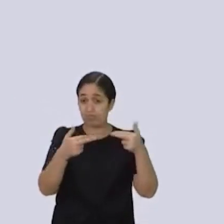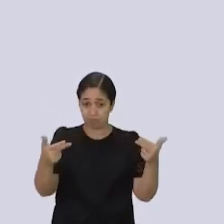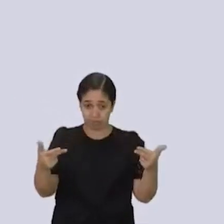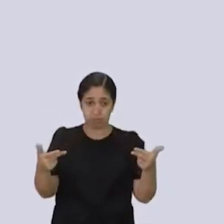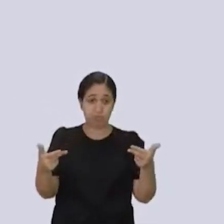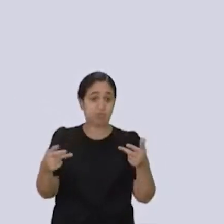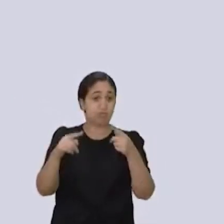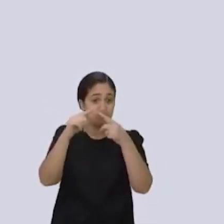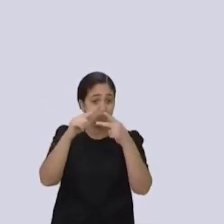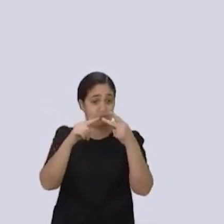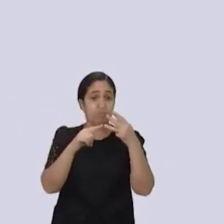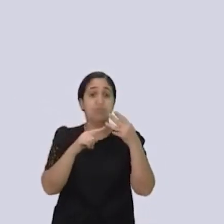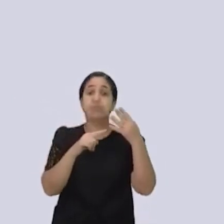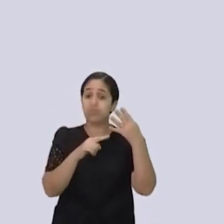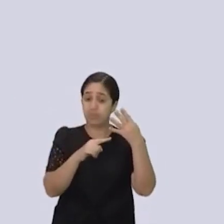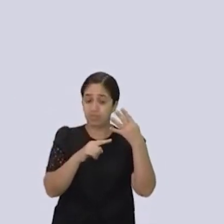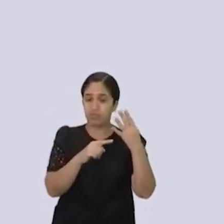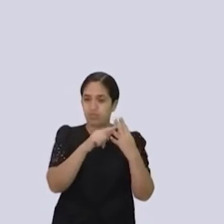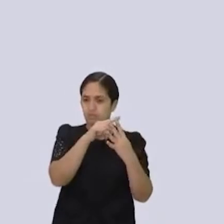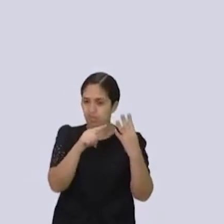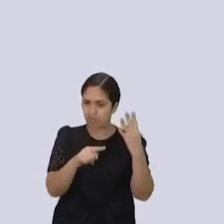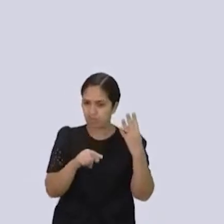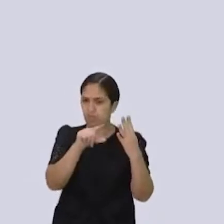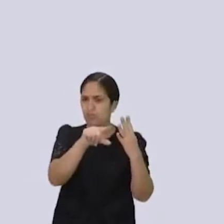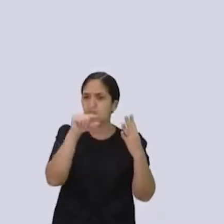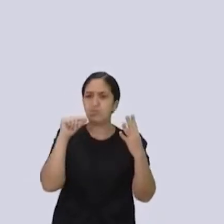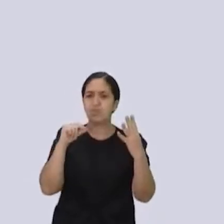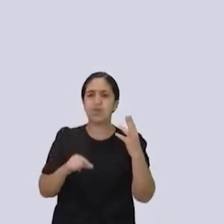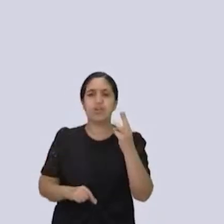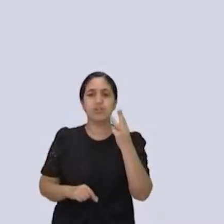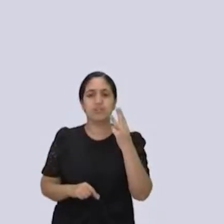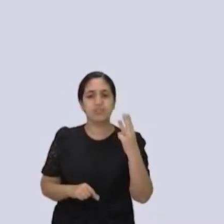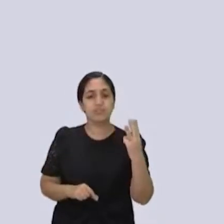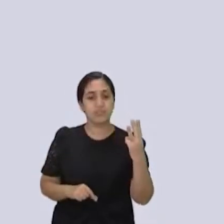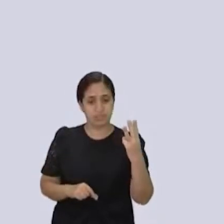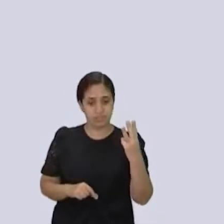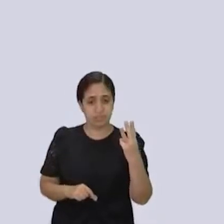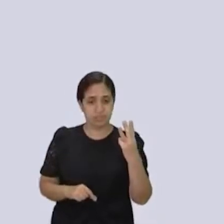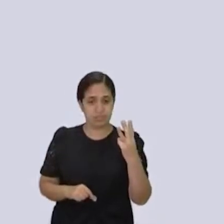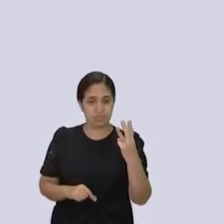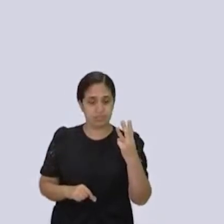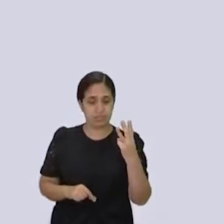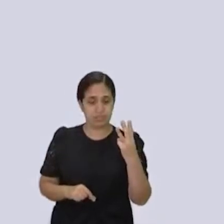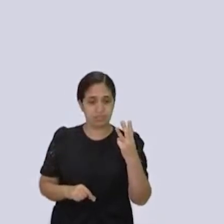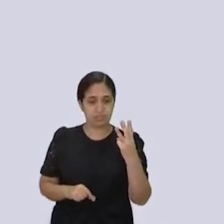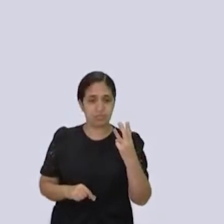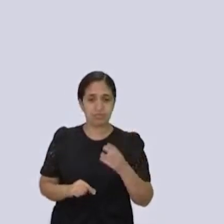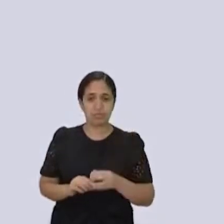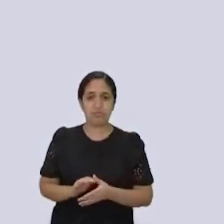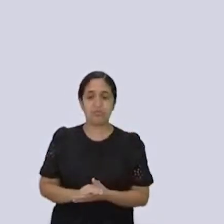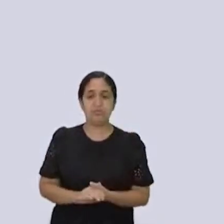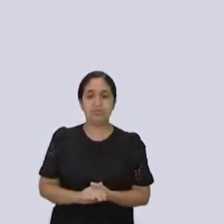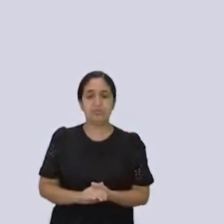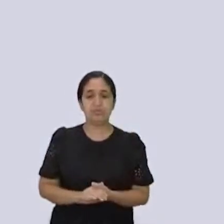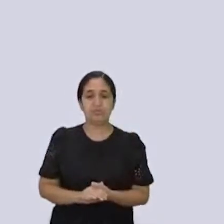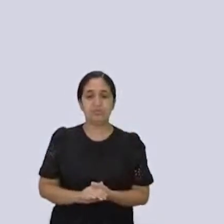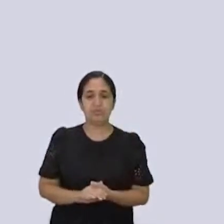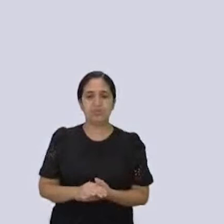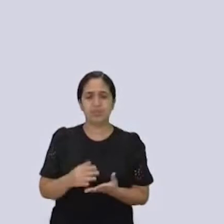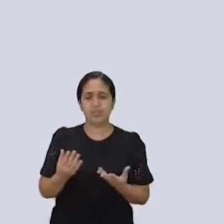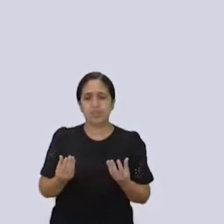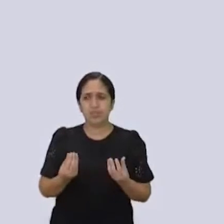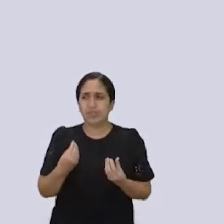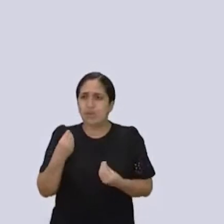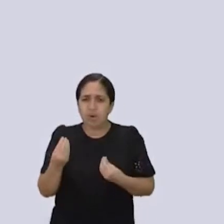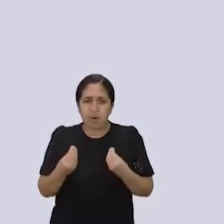serviços, tá certo? Dos 4, vocês vão escolher 3 desses 4, tá? E aí vocês vão escolher formas